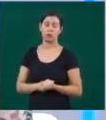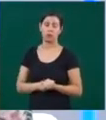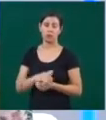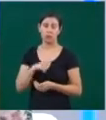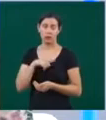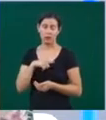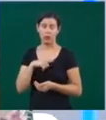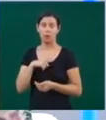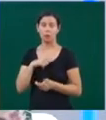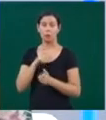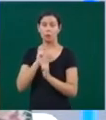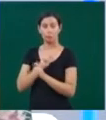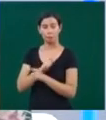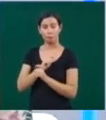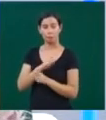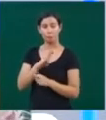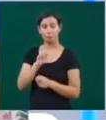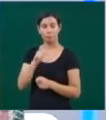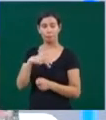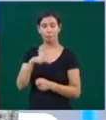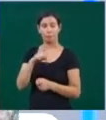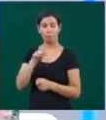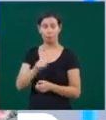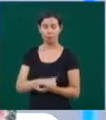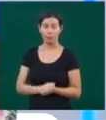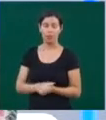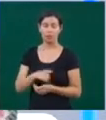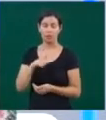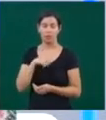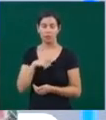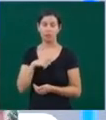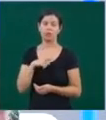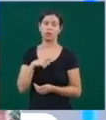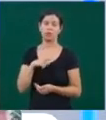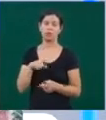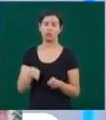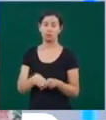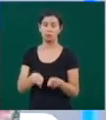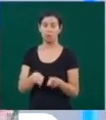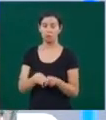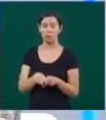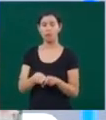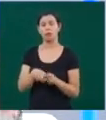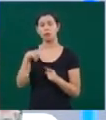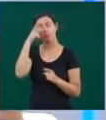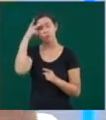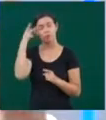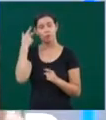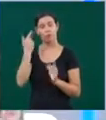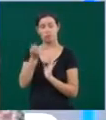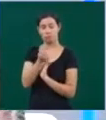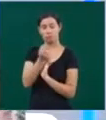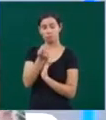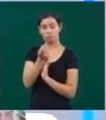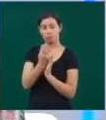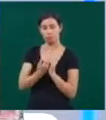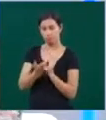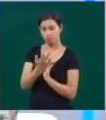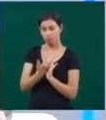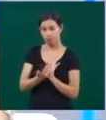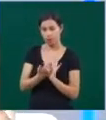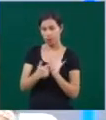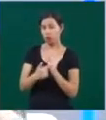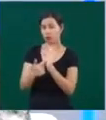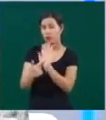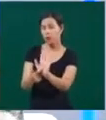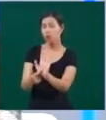local vai ter muita banda de uberlândia artistas da própria universidade federal que são artes visuais conta expondo seus trabalhos que o